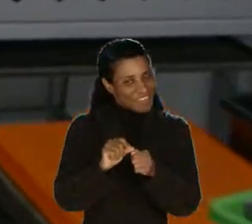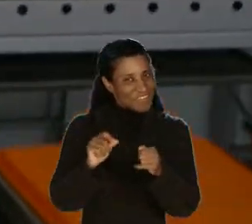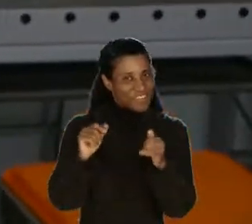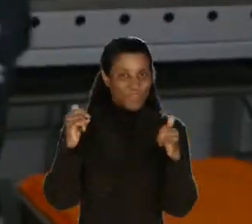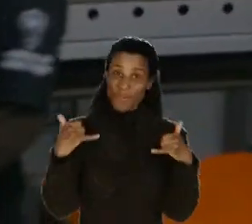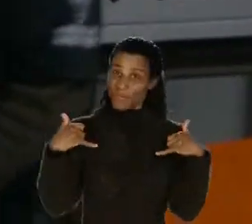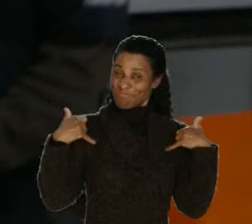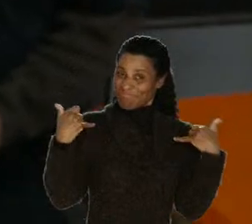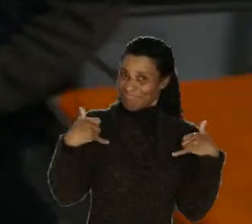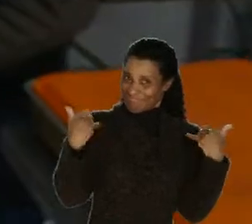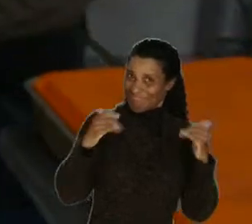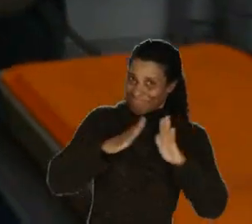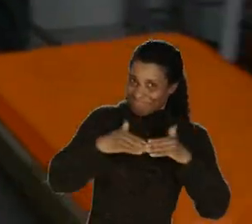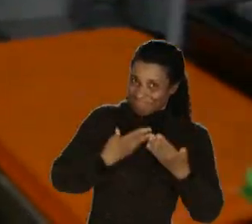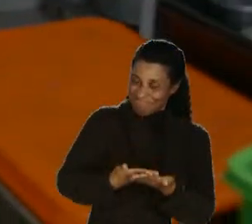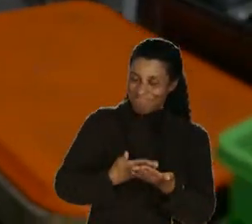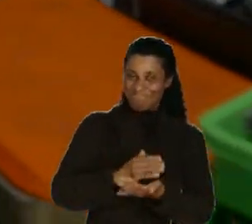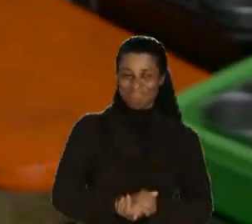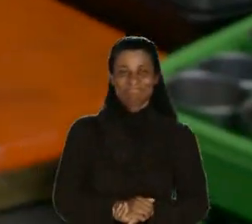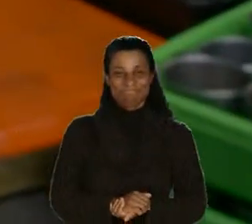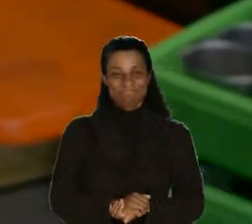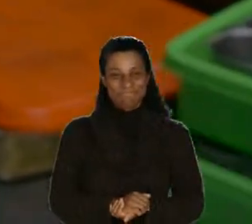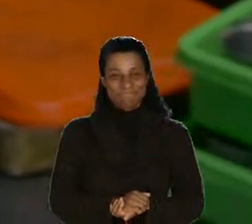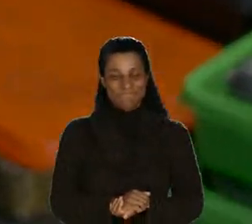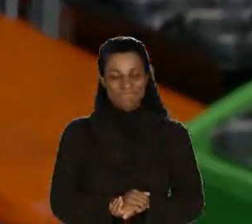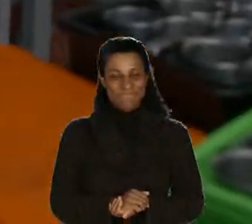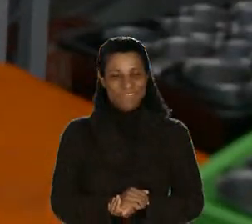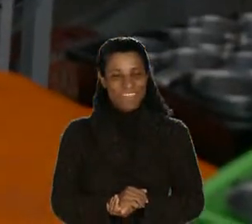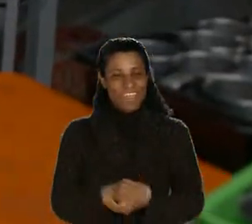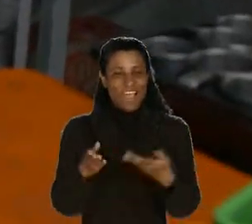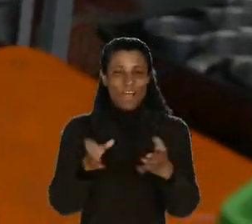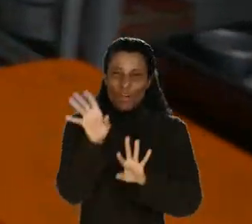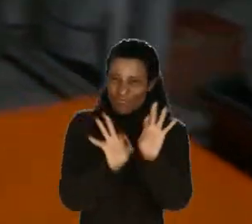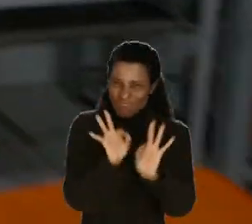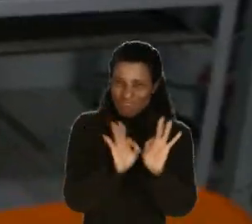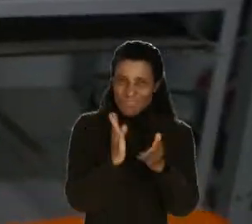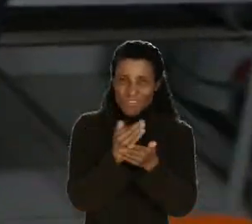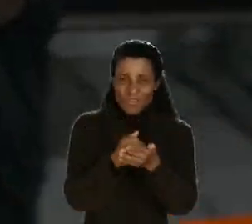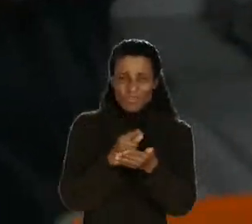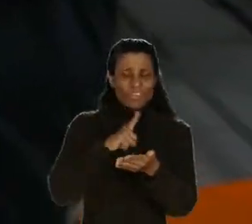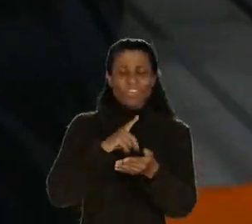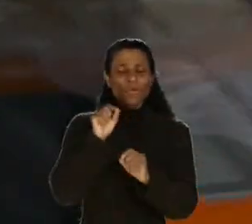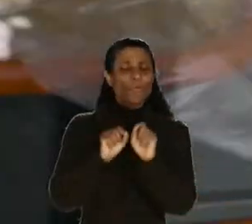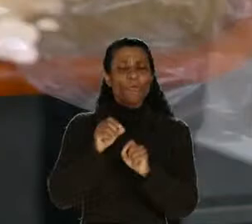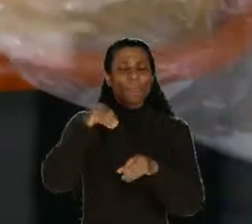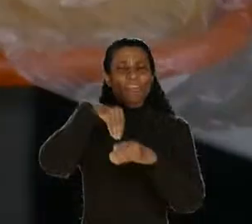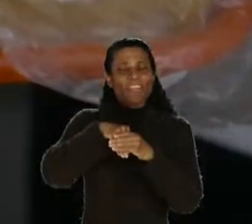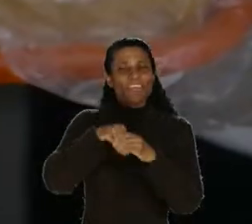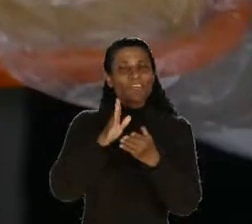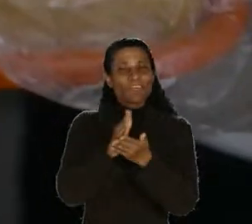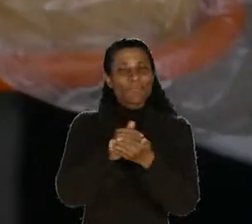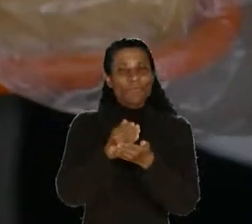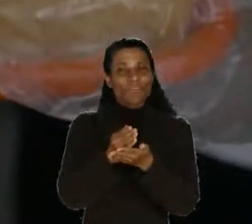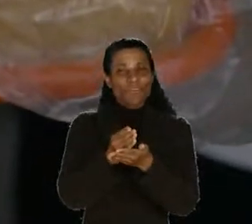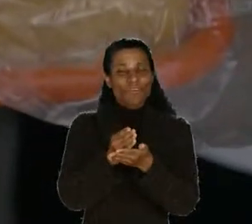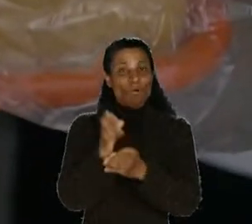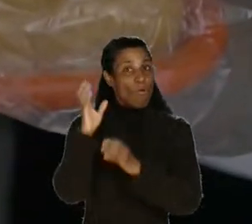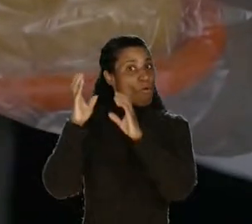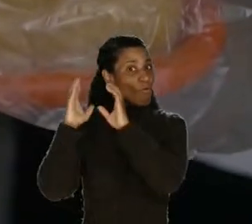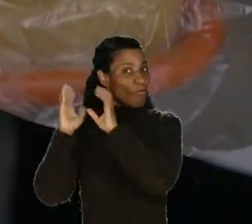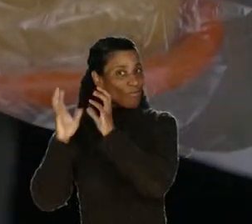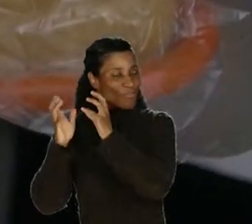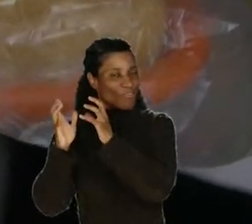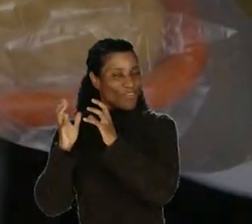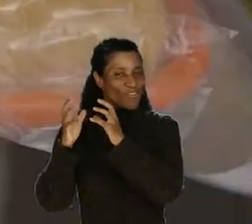que ele fez para o aniversário da escola. Vamos colocar o recheio hoje. Recheio. O que vai ter de recheio?